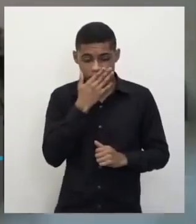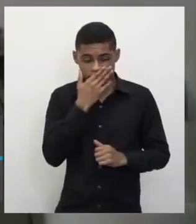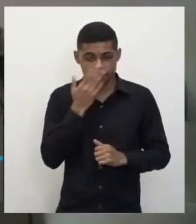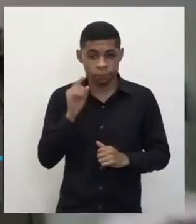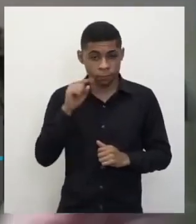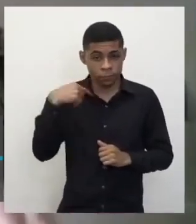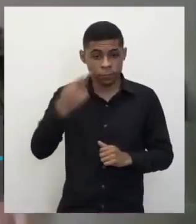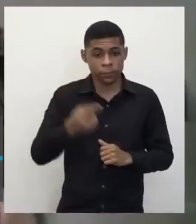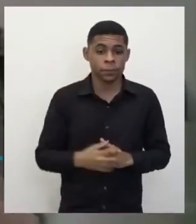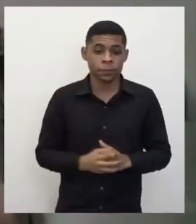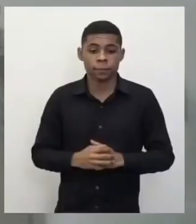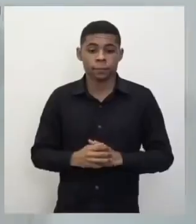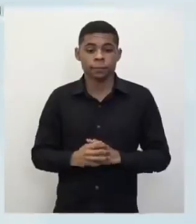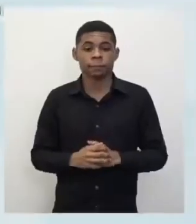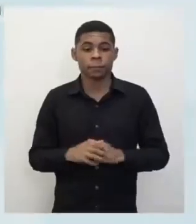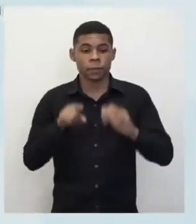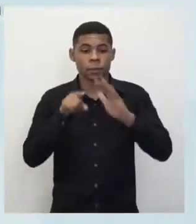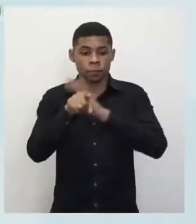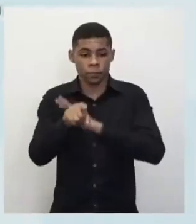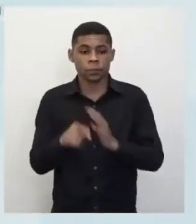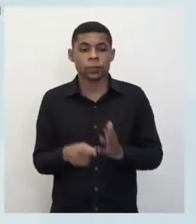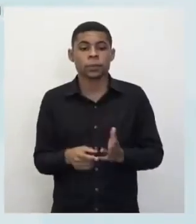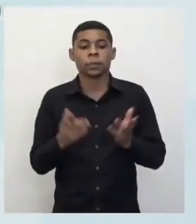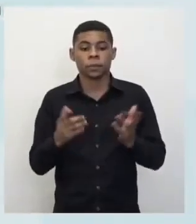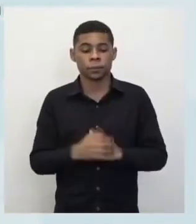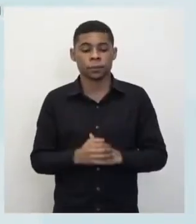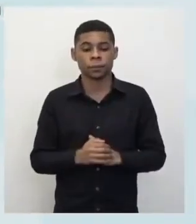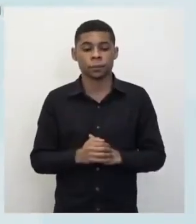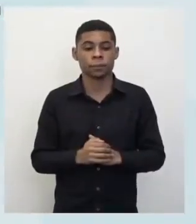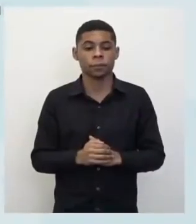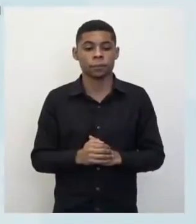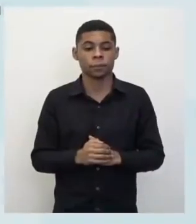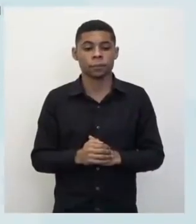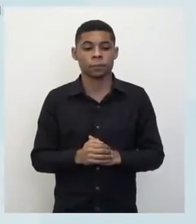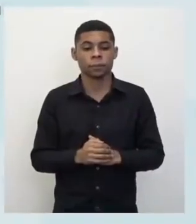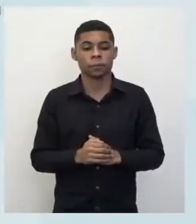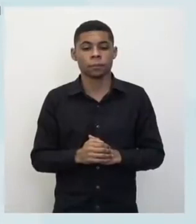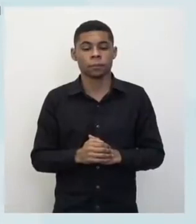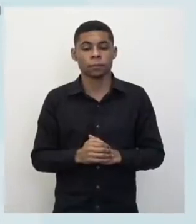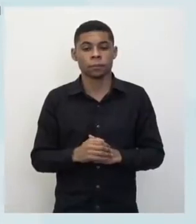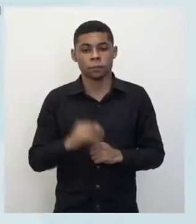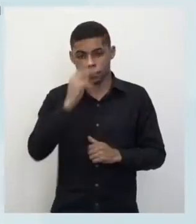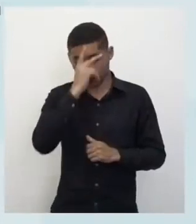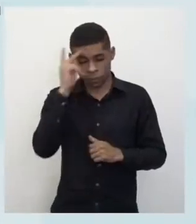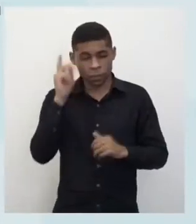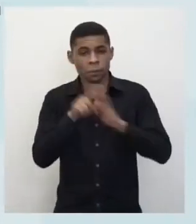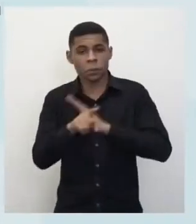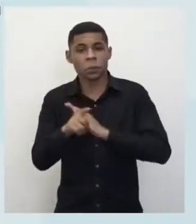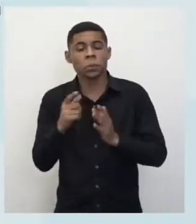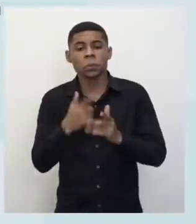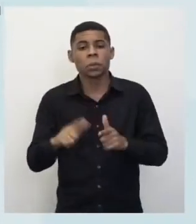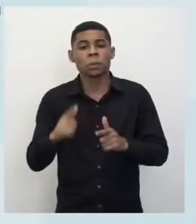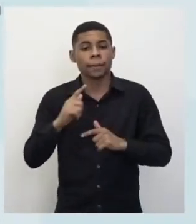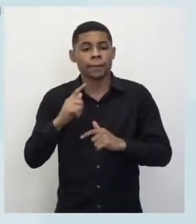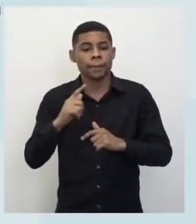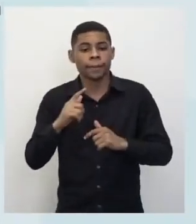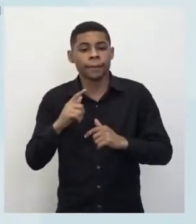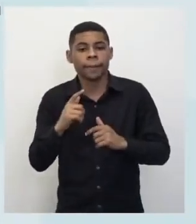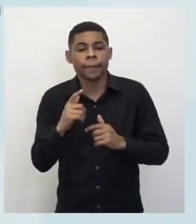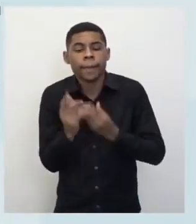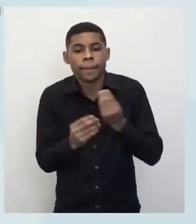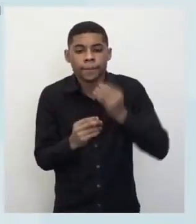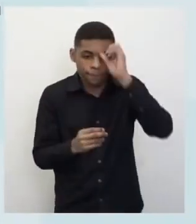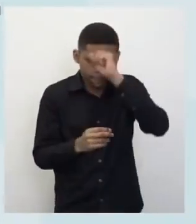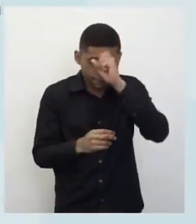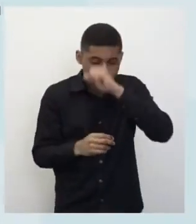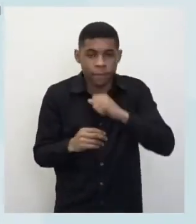Próxima pergunta, então. Olha, vamos... alguém perguntou sobre habilidade, um professor perguntou sobre